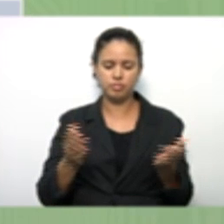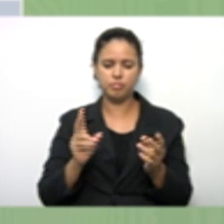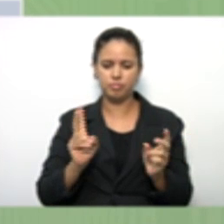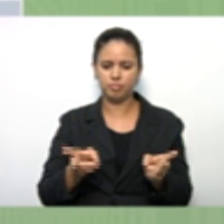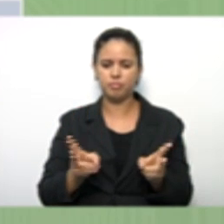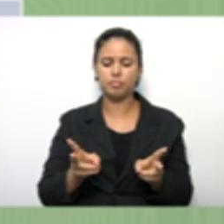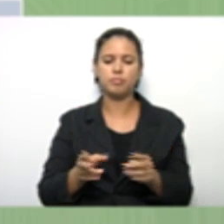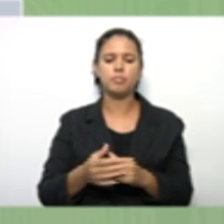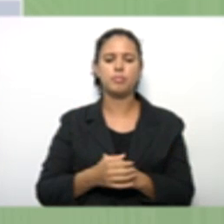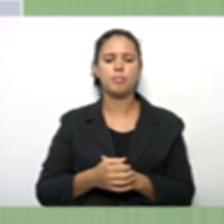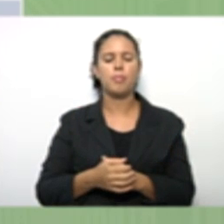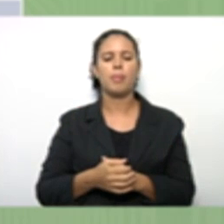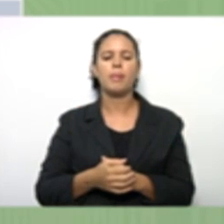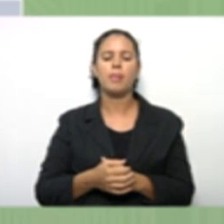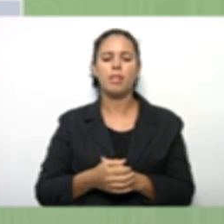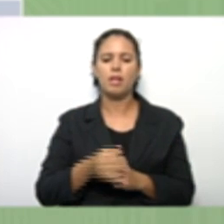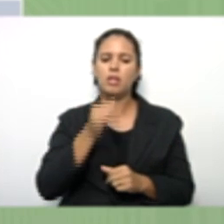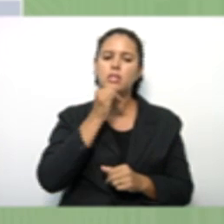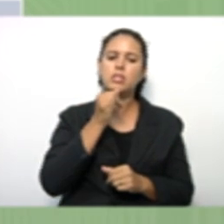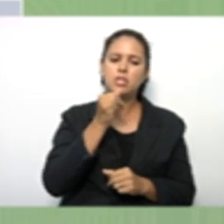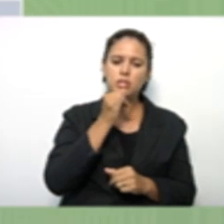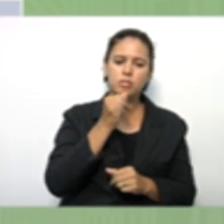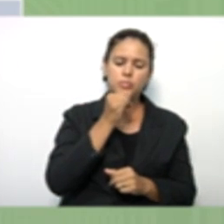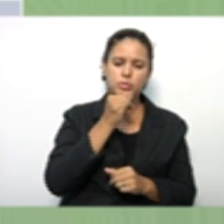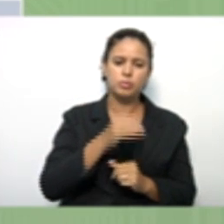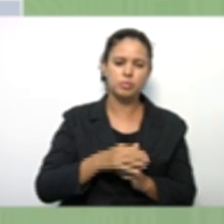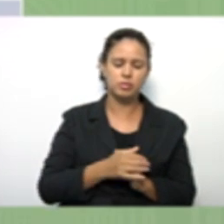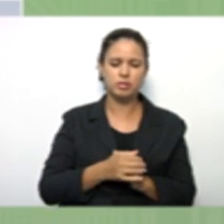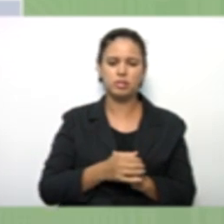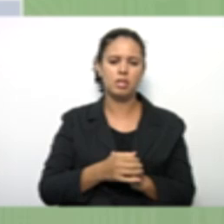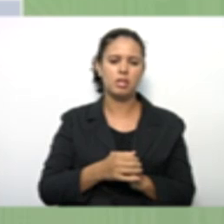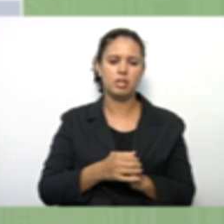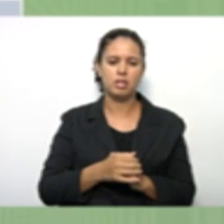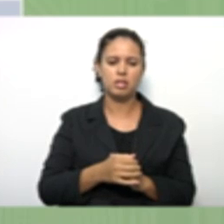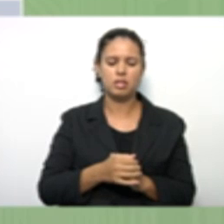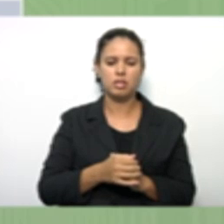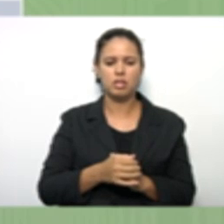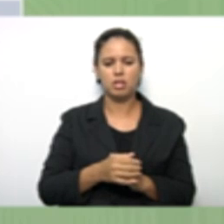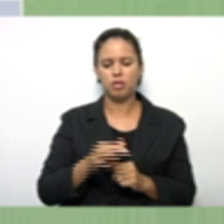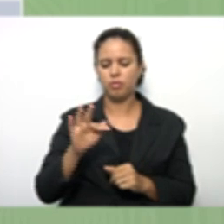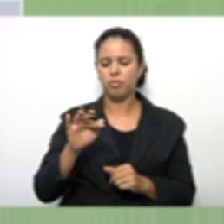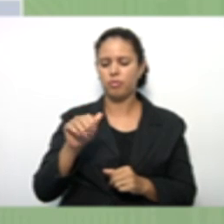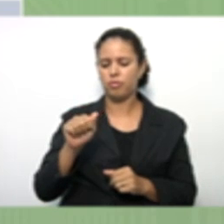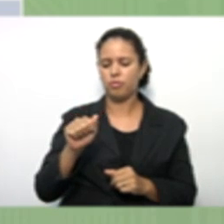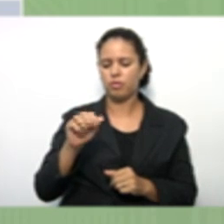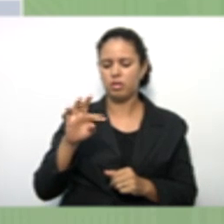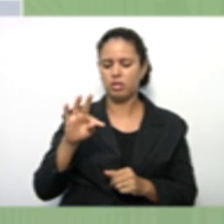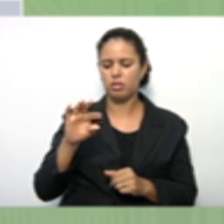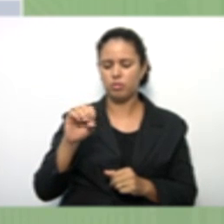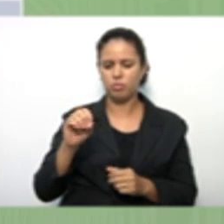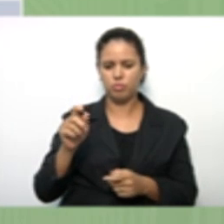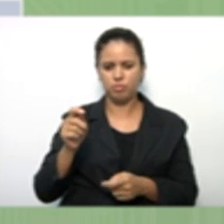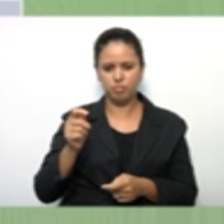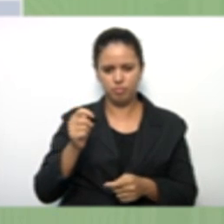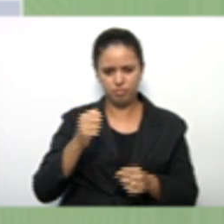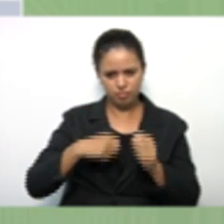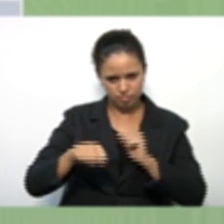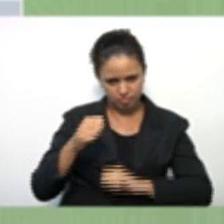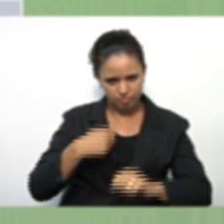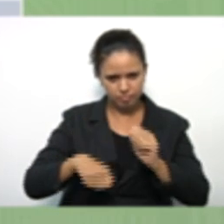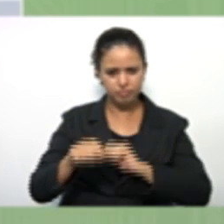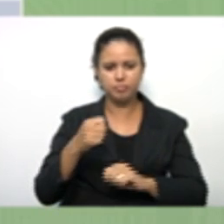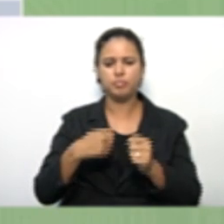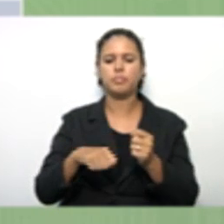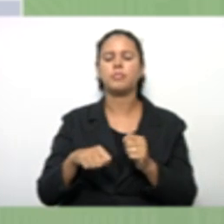continuidade aqui. Então, nós temos exemplo de fato administrativo aumentativo entre componentes do